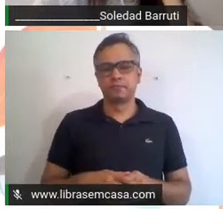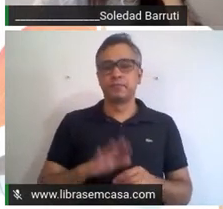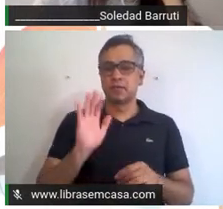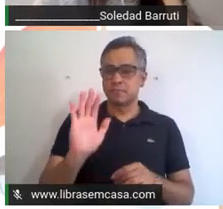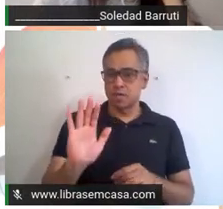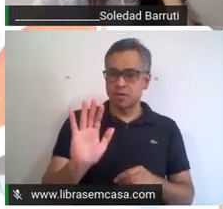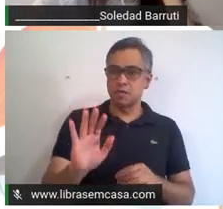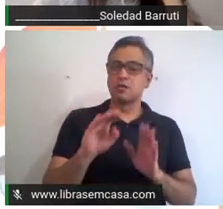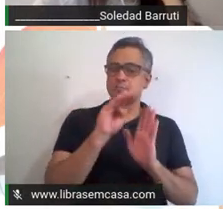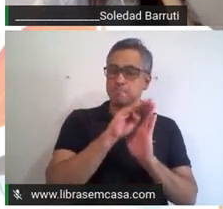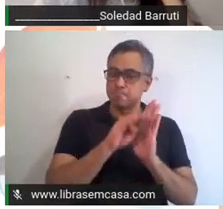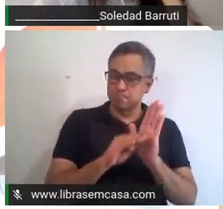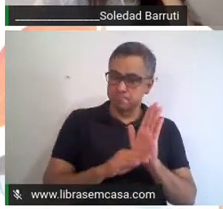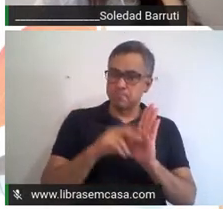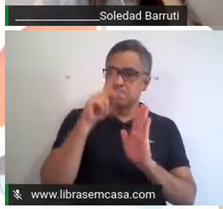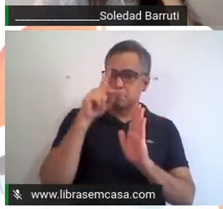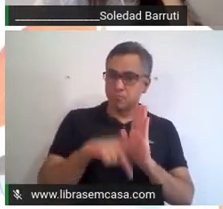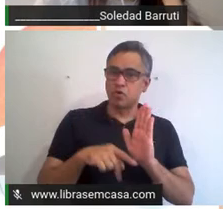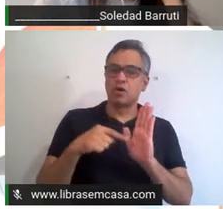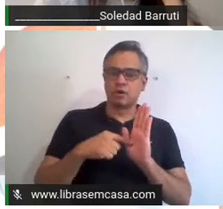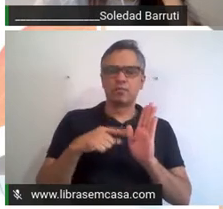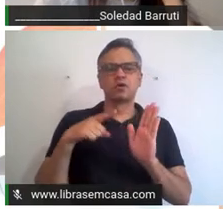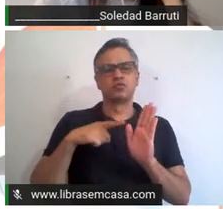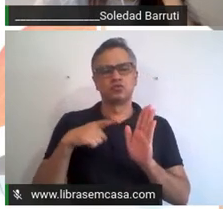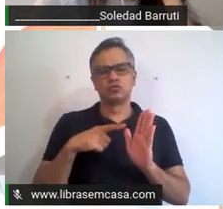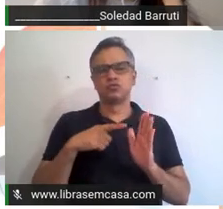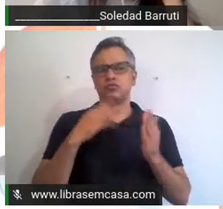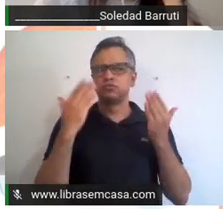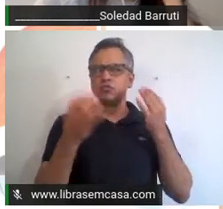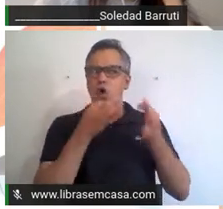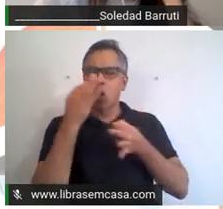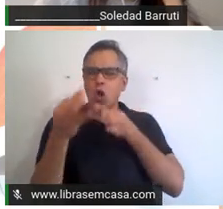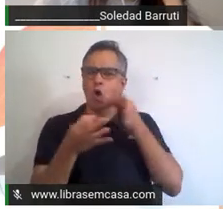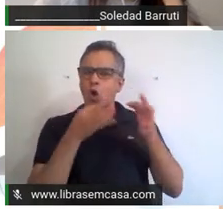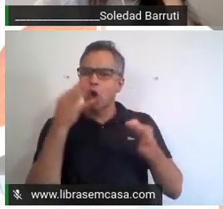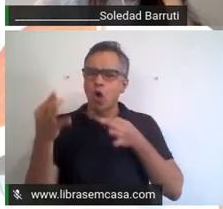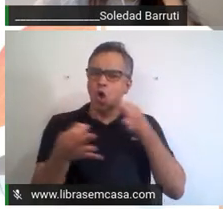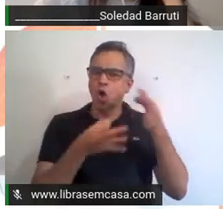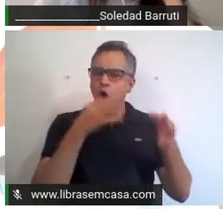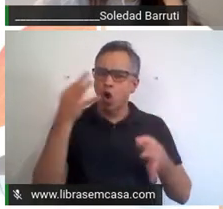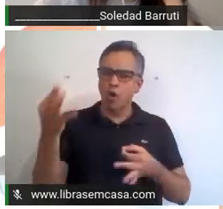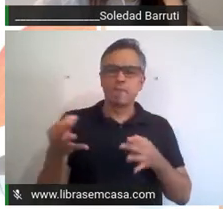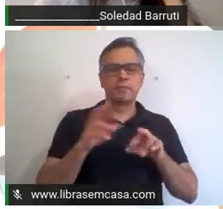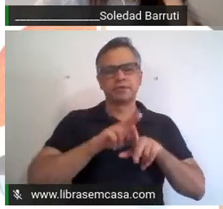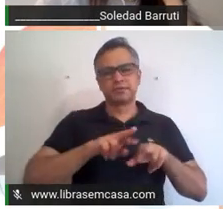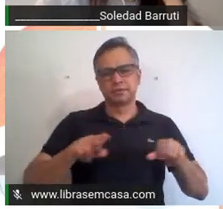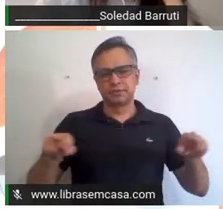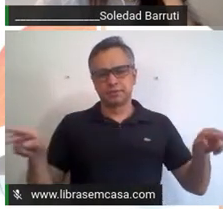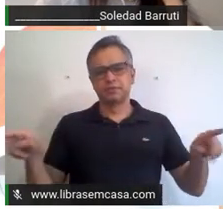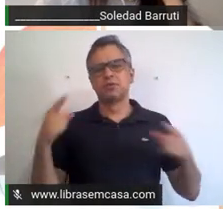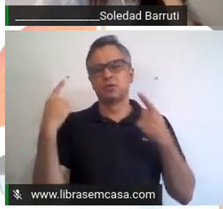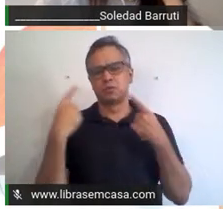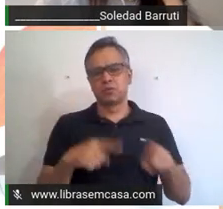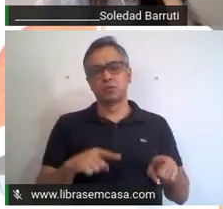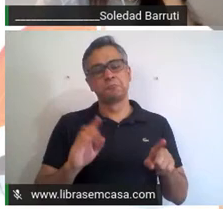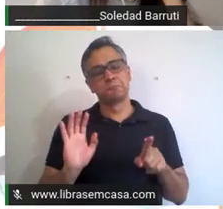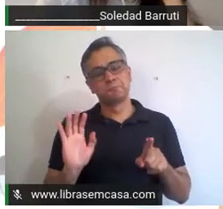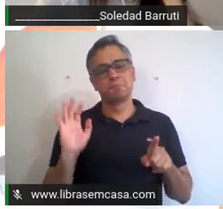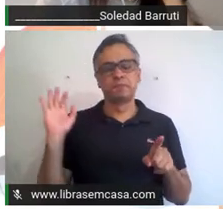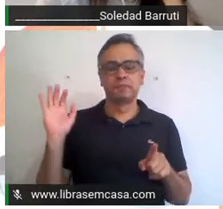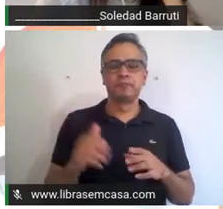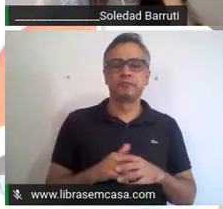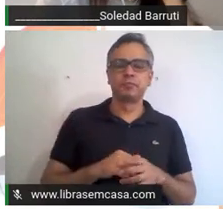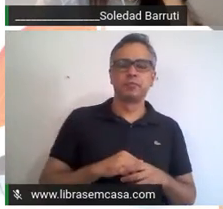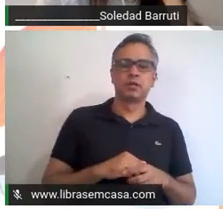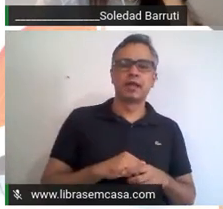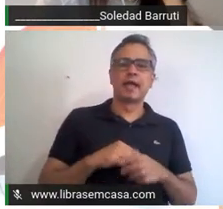de especulações de toda a ordem, né? O programa de aquisição de alimentos e toda a estratégia de assistência